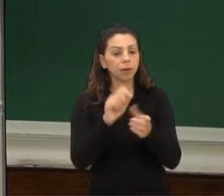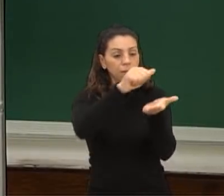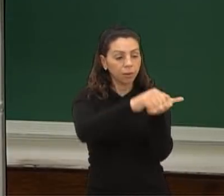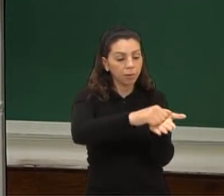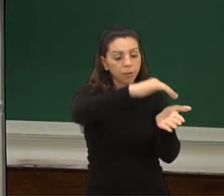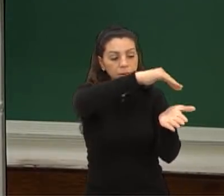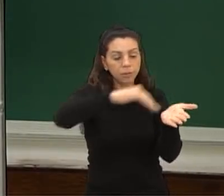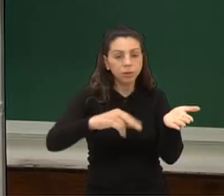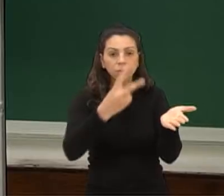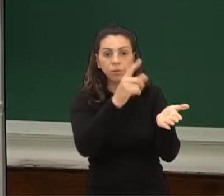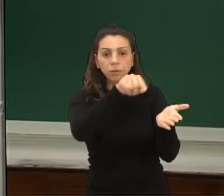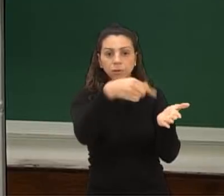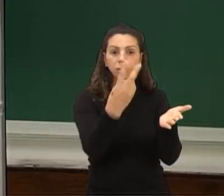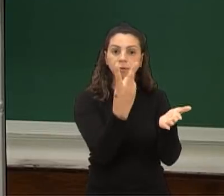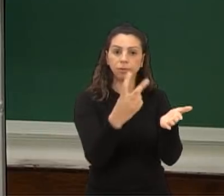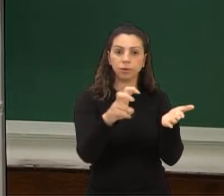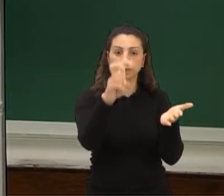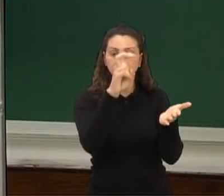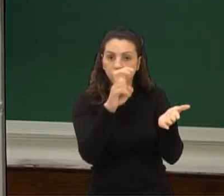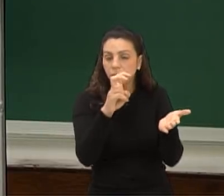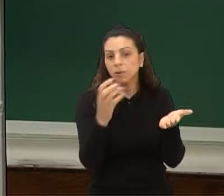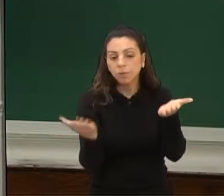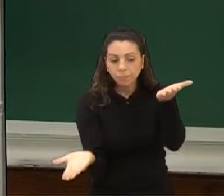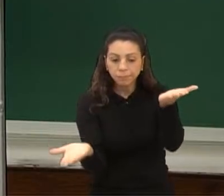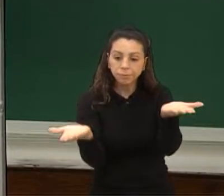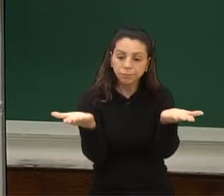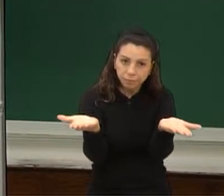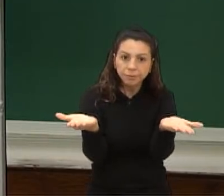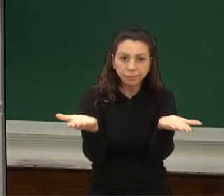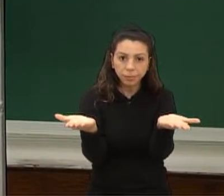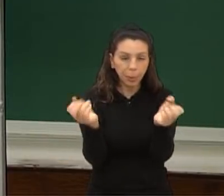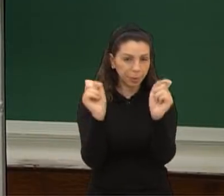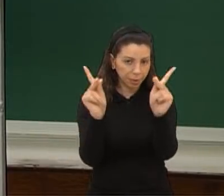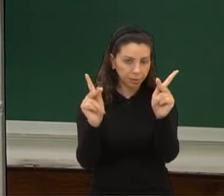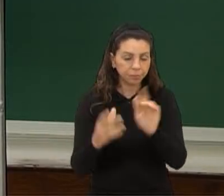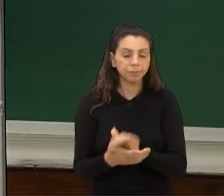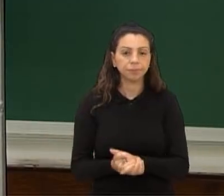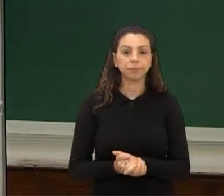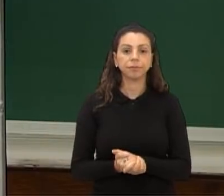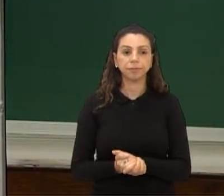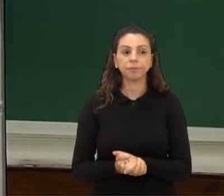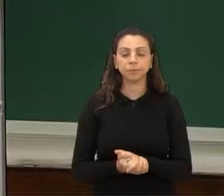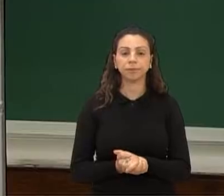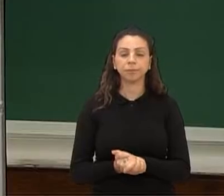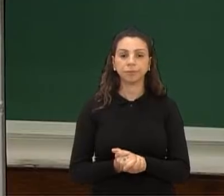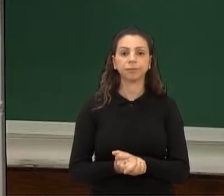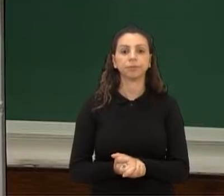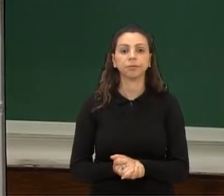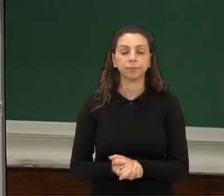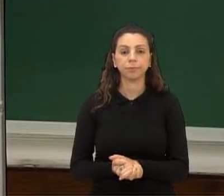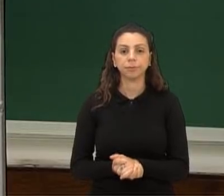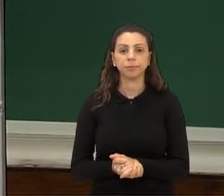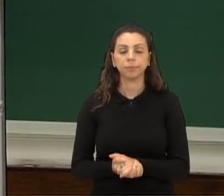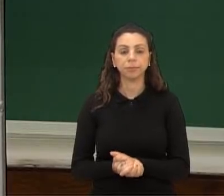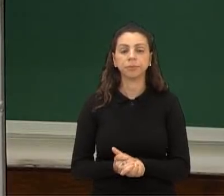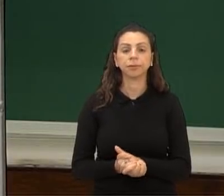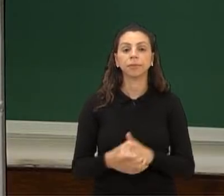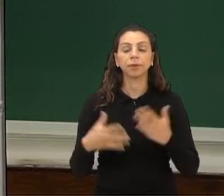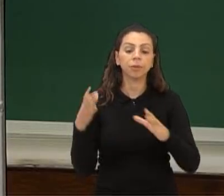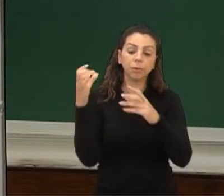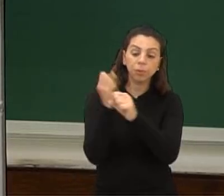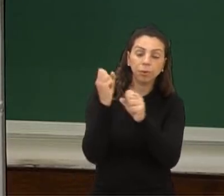balança voltar a ficar equilibrada? Bom, se eu retirei 2,25 quilos desse prato, eu vou ter que